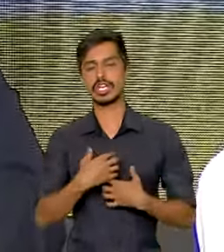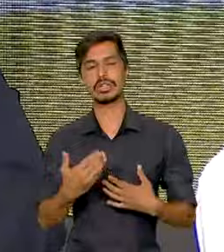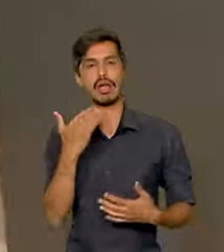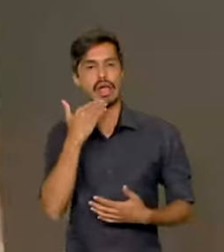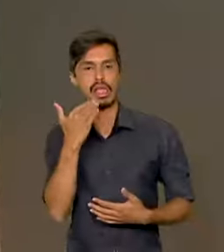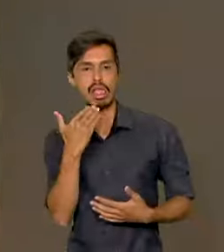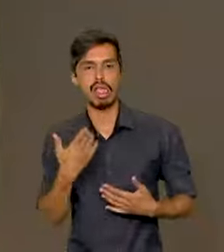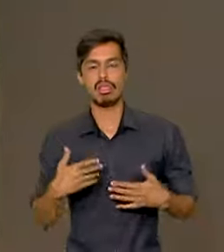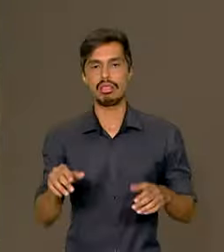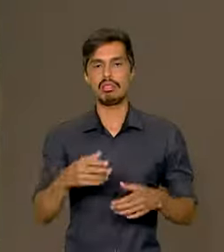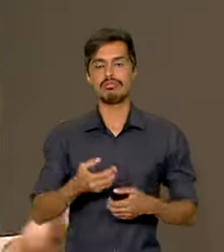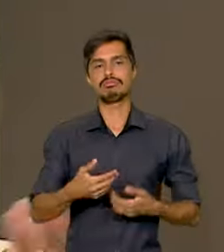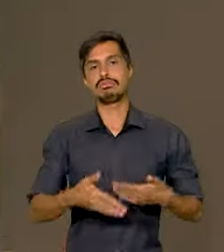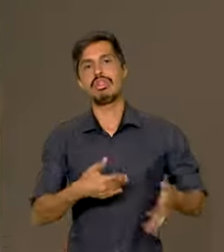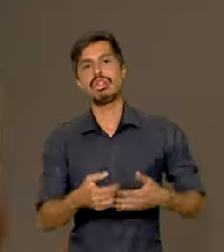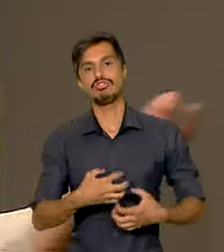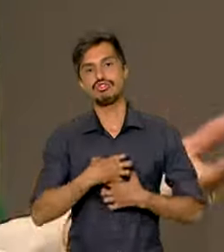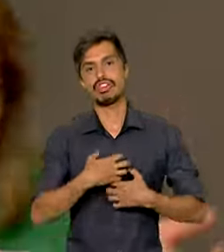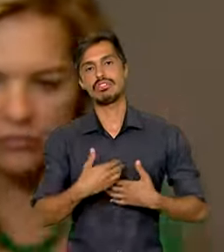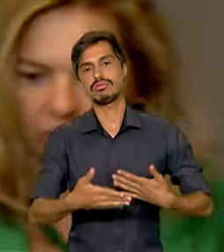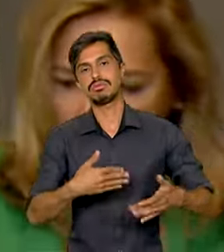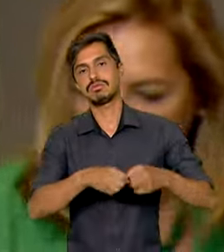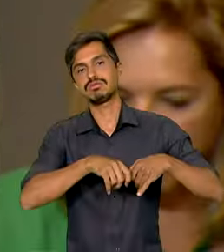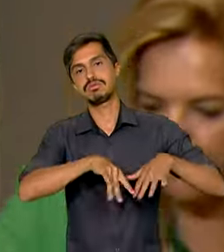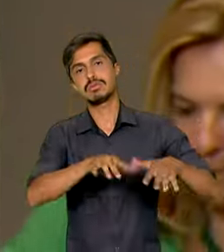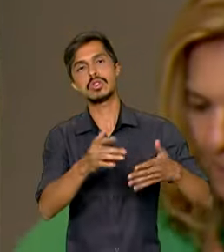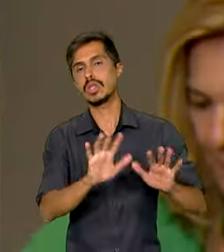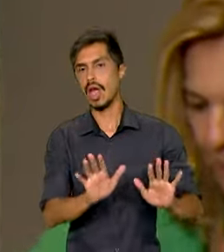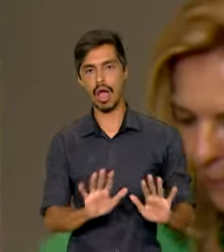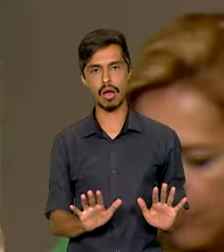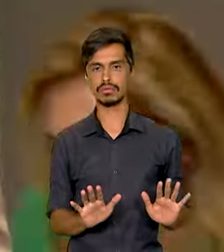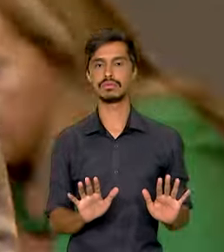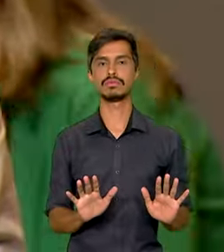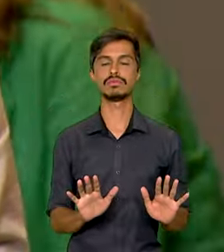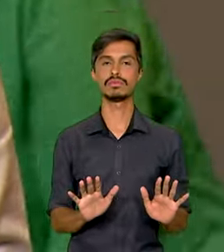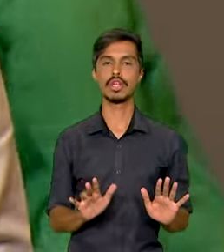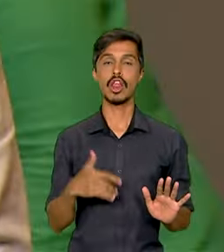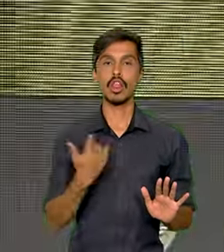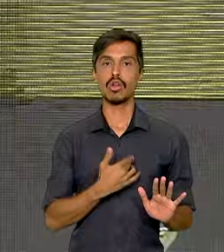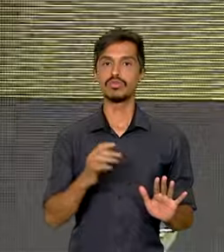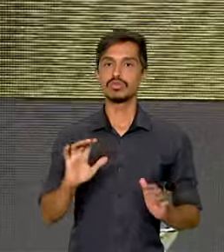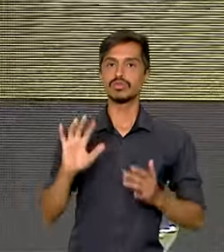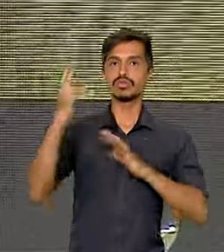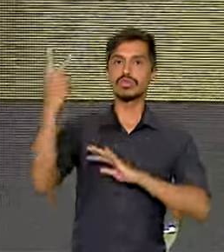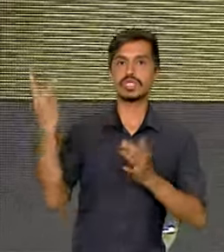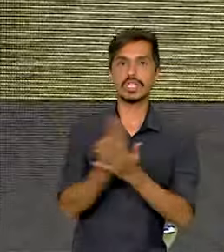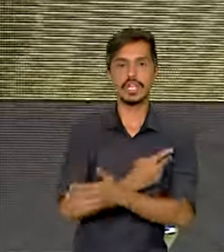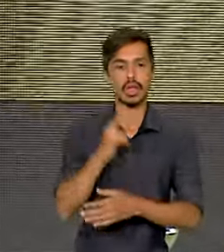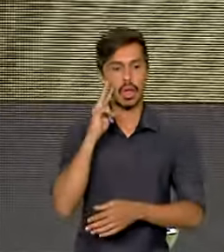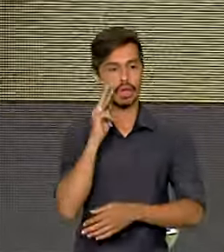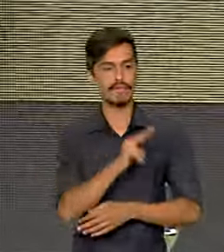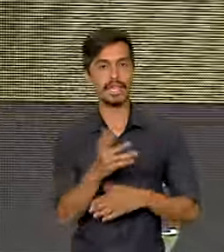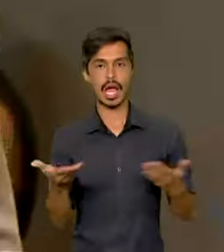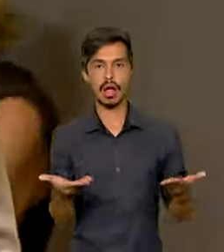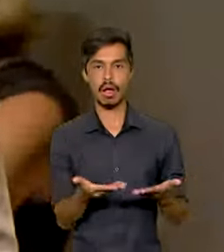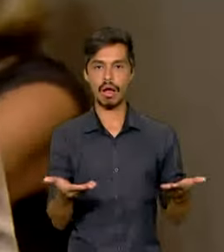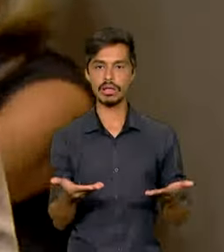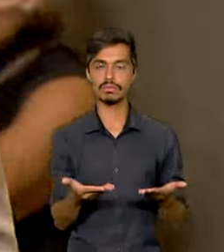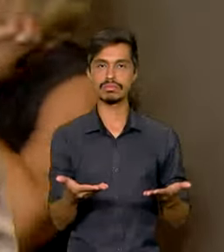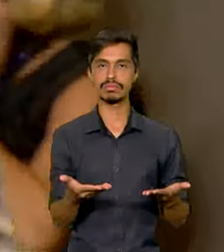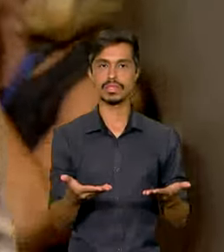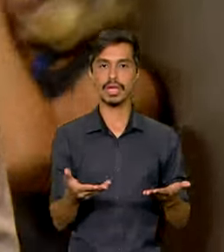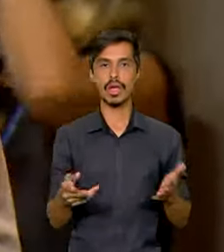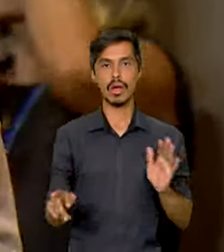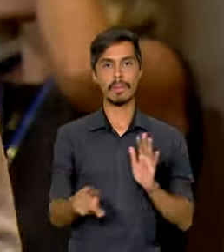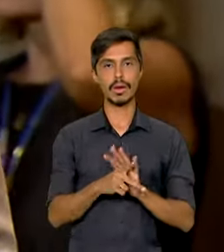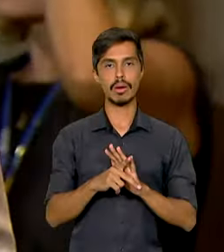sendo hoje no mundo inteiro. Então, os fenômenos que nós estamos assistindo, não é?